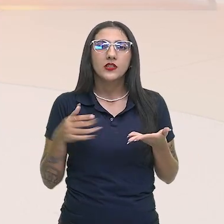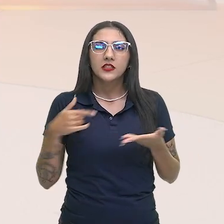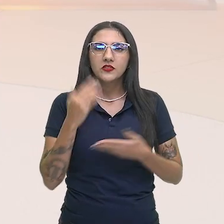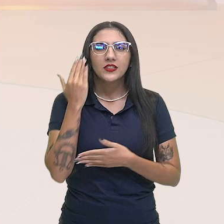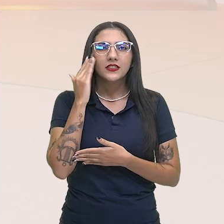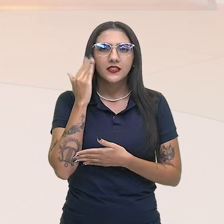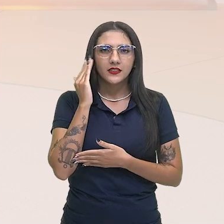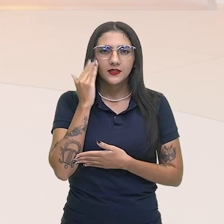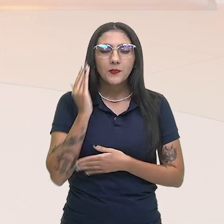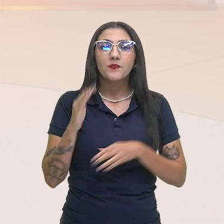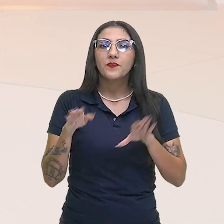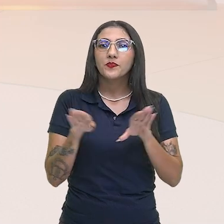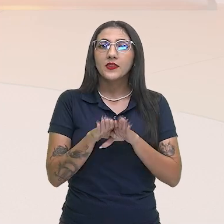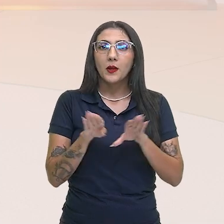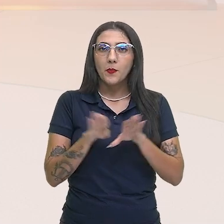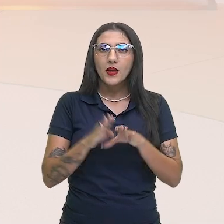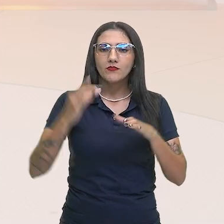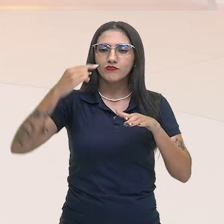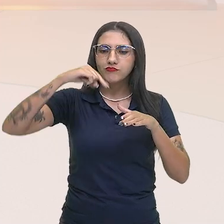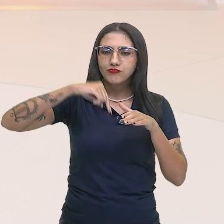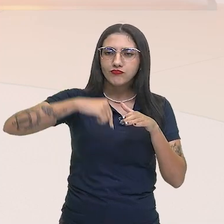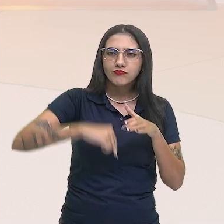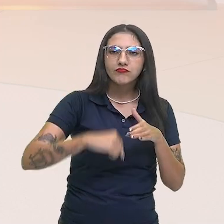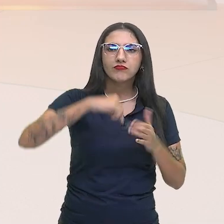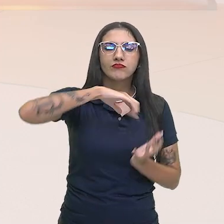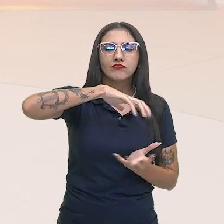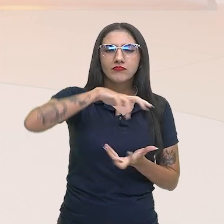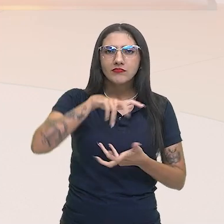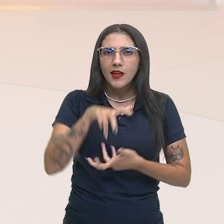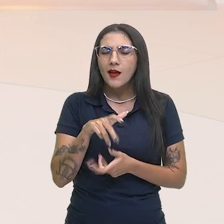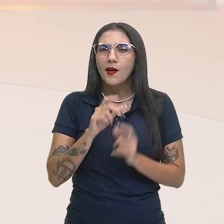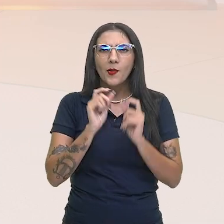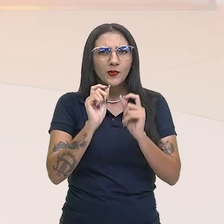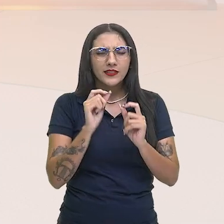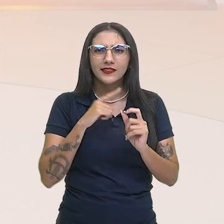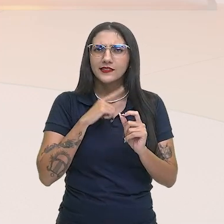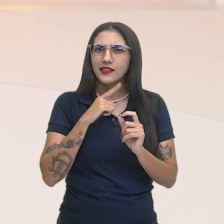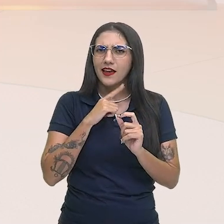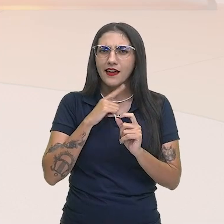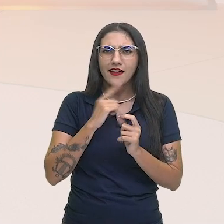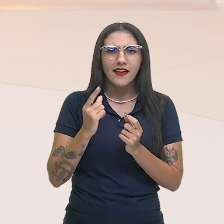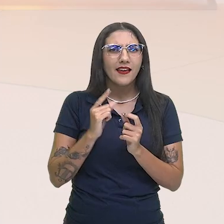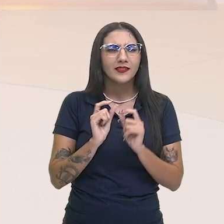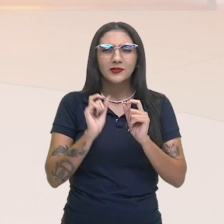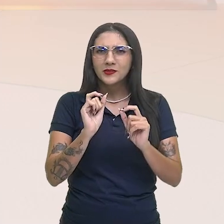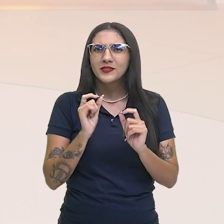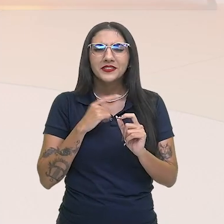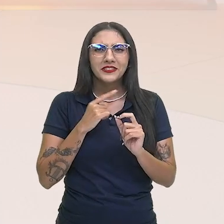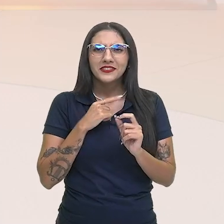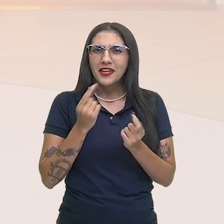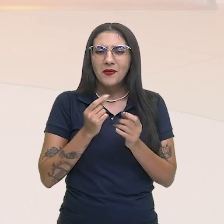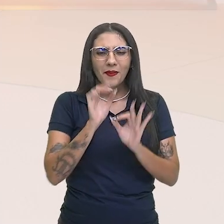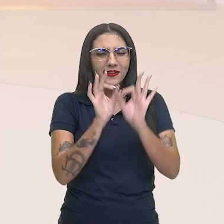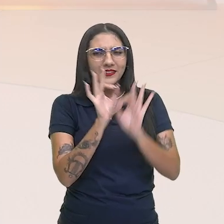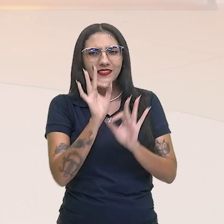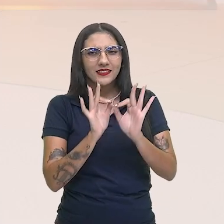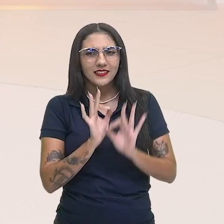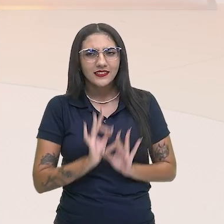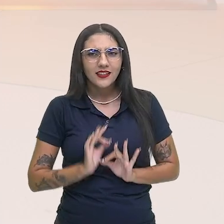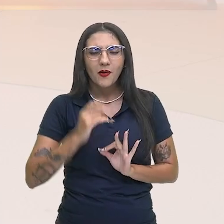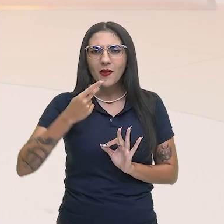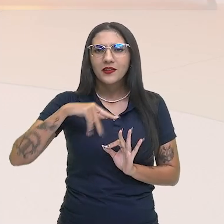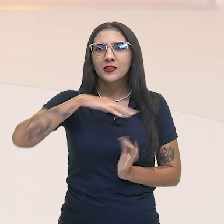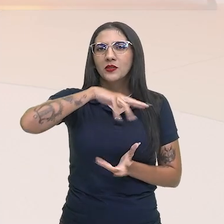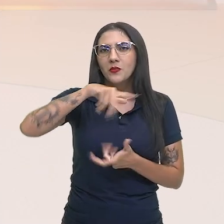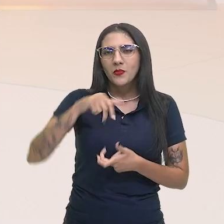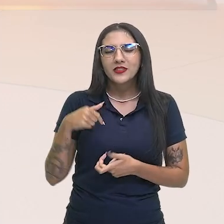isso, e também sobre o interior do nosso planeta, sobre do que é formado, do que é organizado aí esse planeta